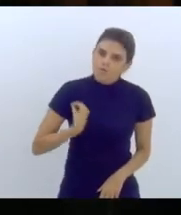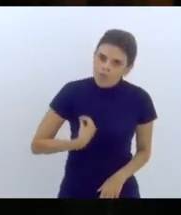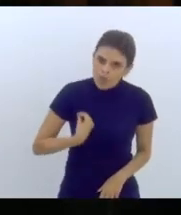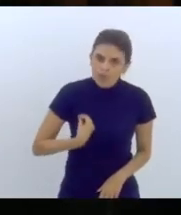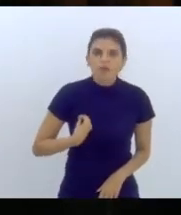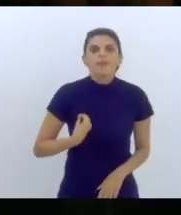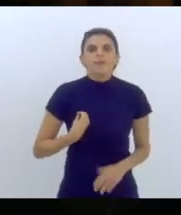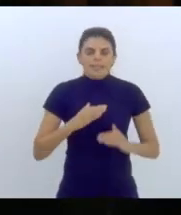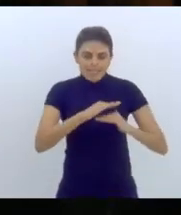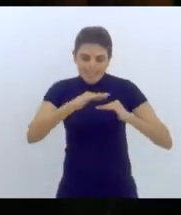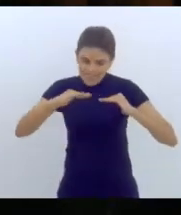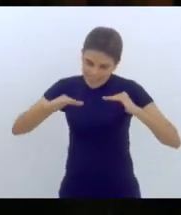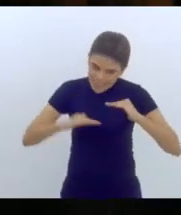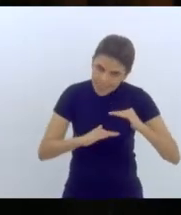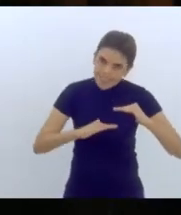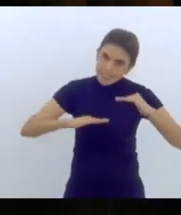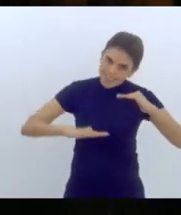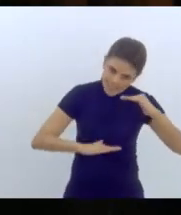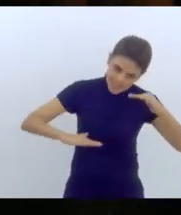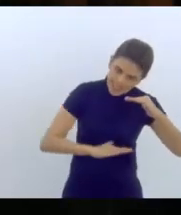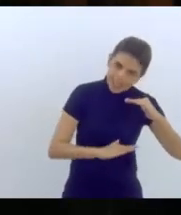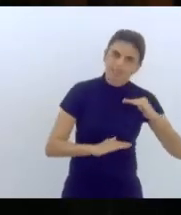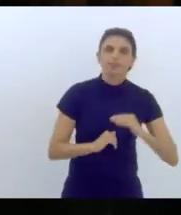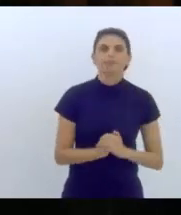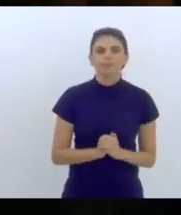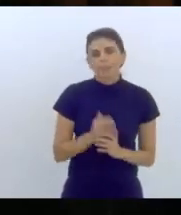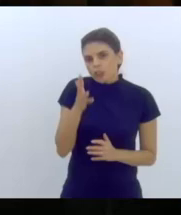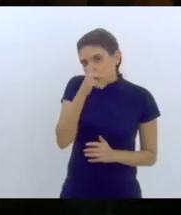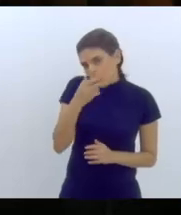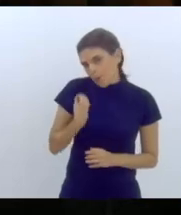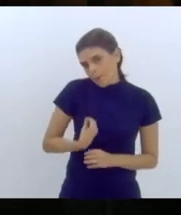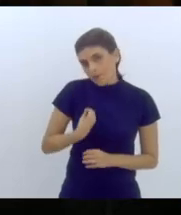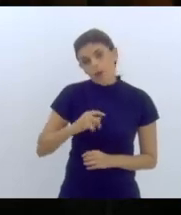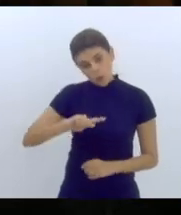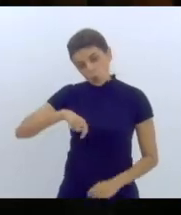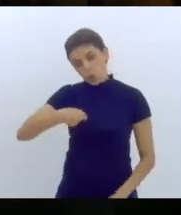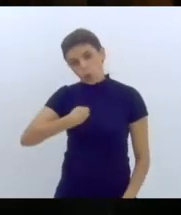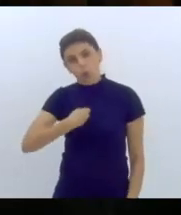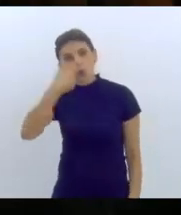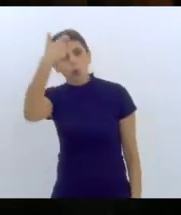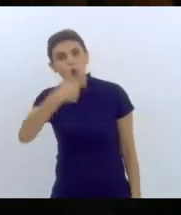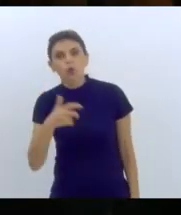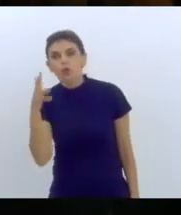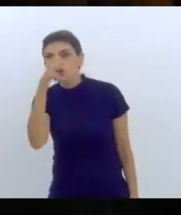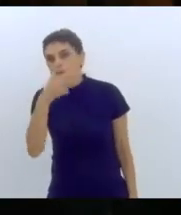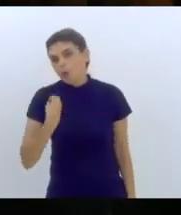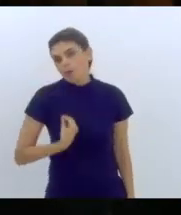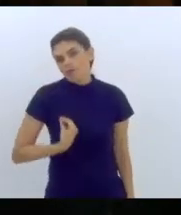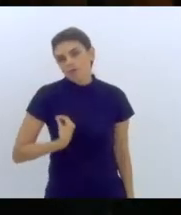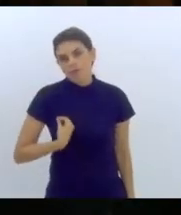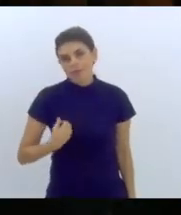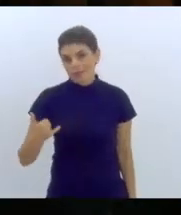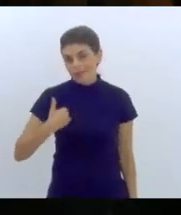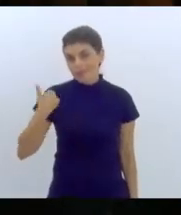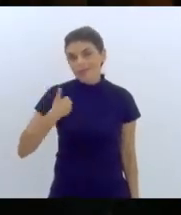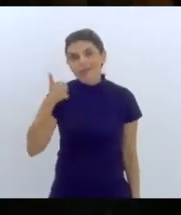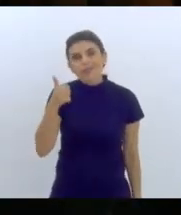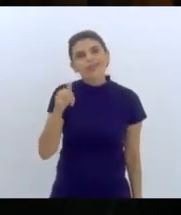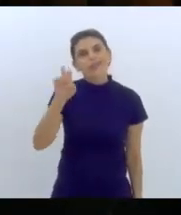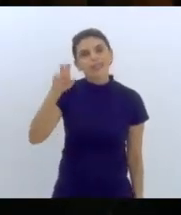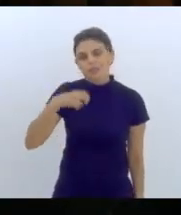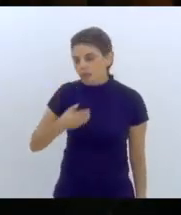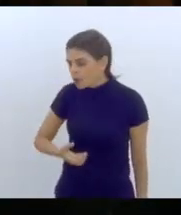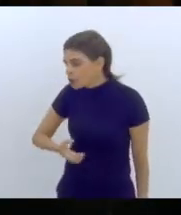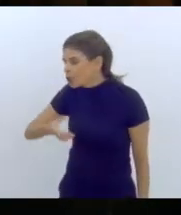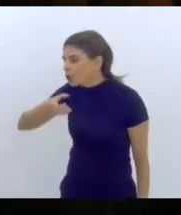condições subhumanas e são sobreviventes. Eu sou uma sobrevivente. Aos 15 anos, tomei água da